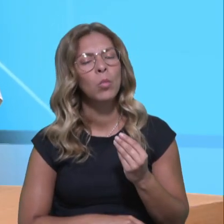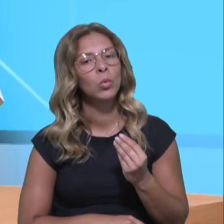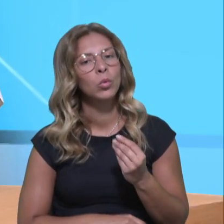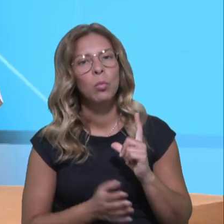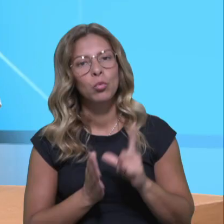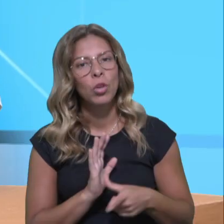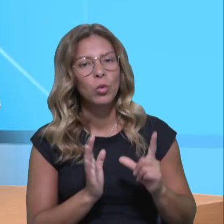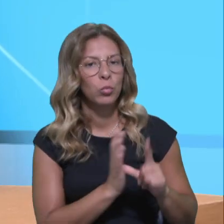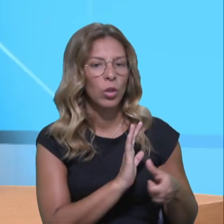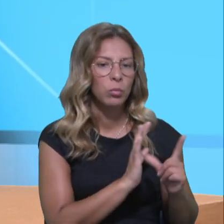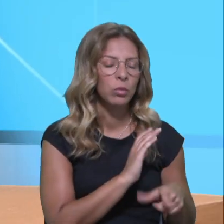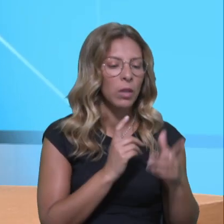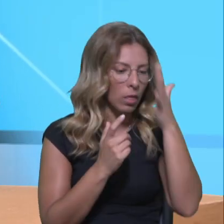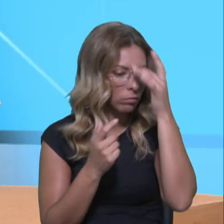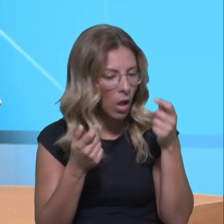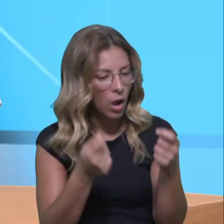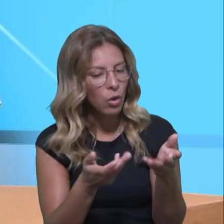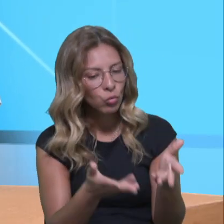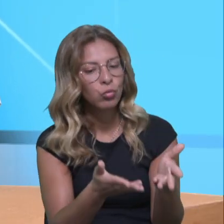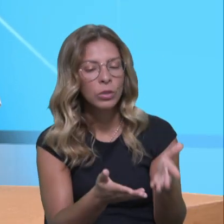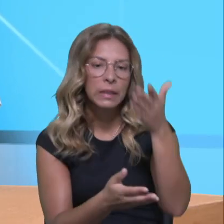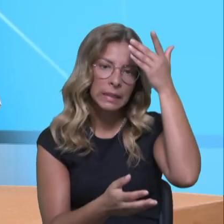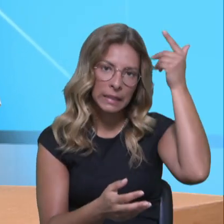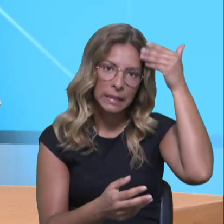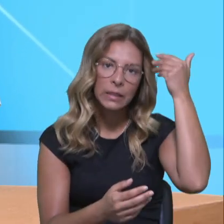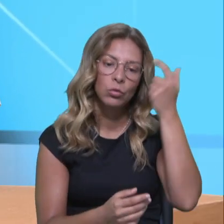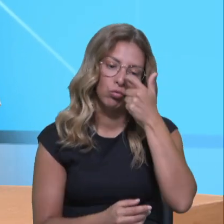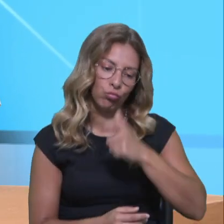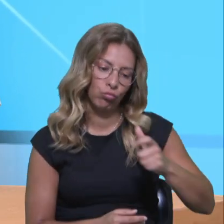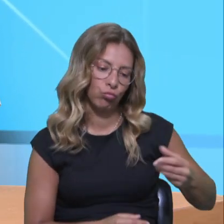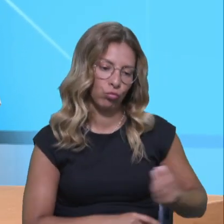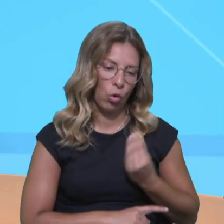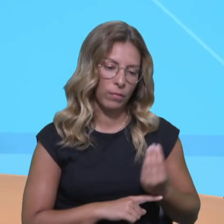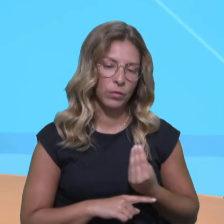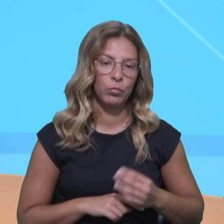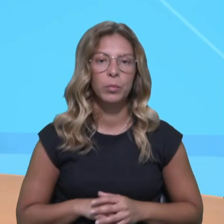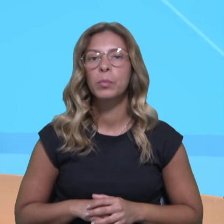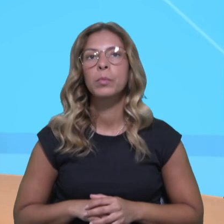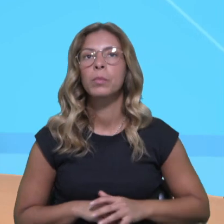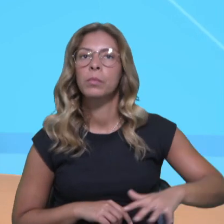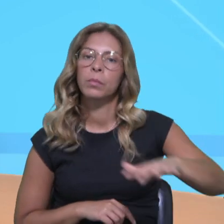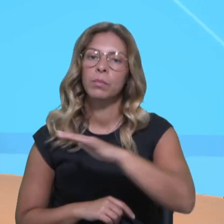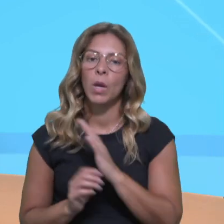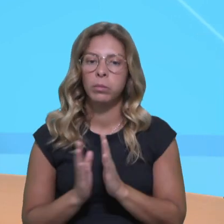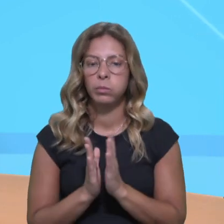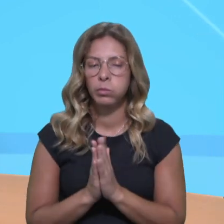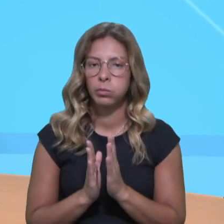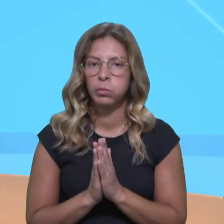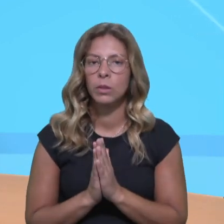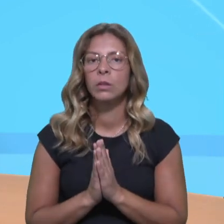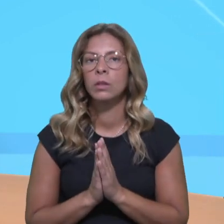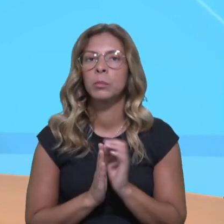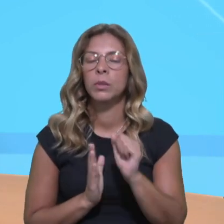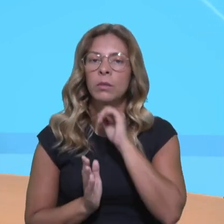que se podem ter neste diálogo. No caso concreto do Departamento Nacional da Pastoral Familiar, que propostas faz e que apelos faz